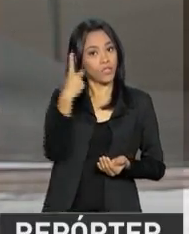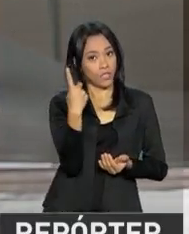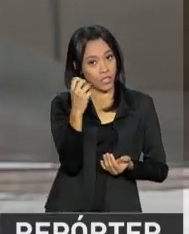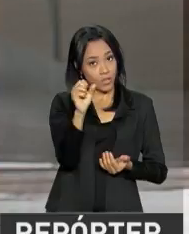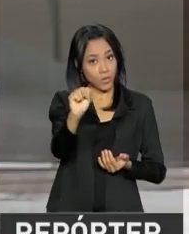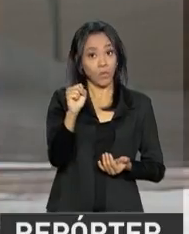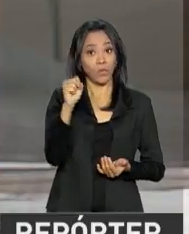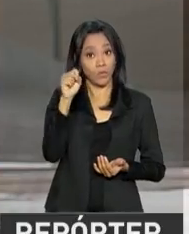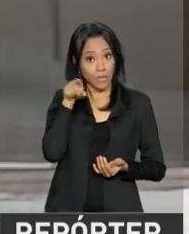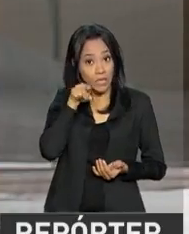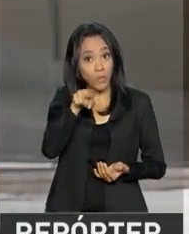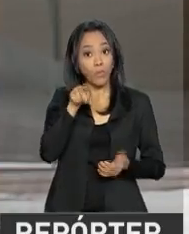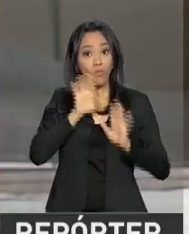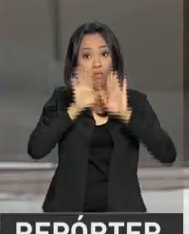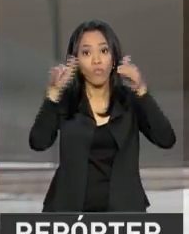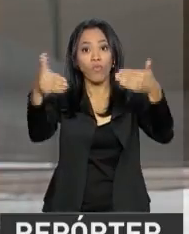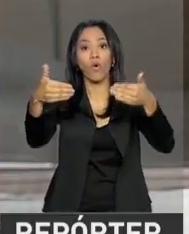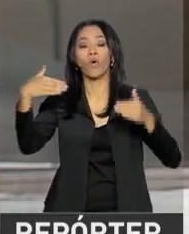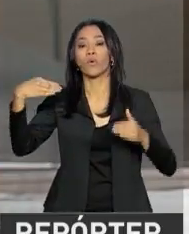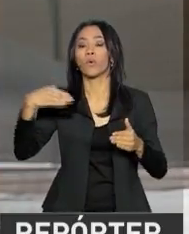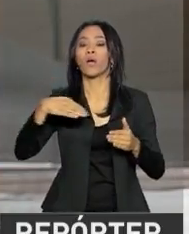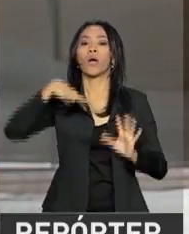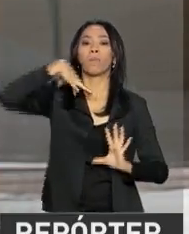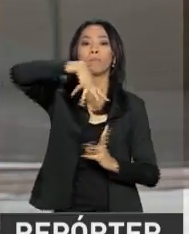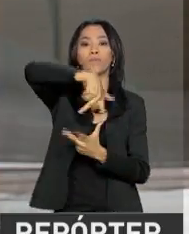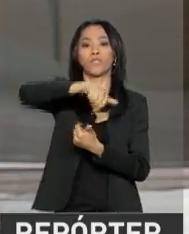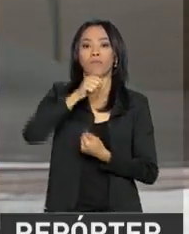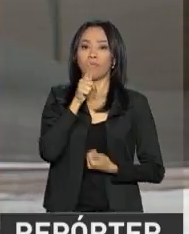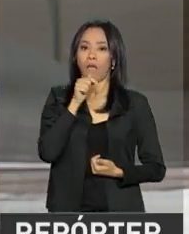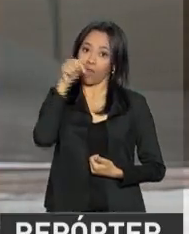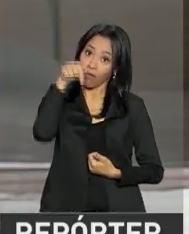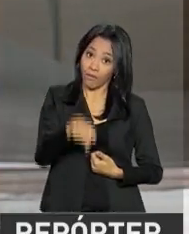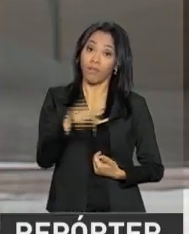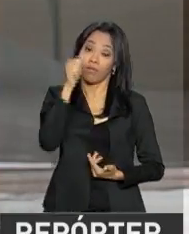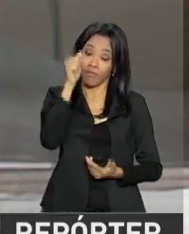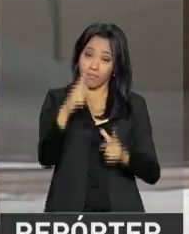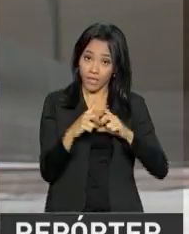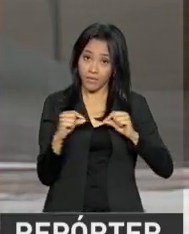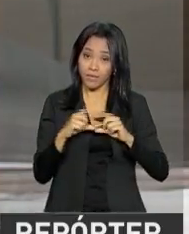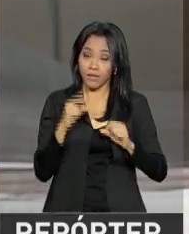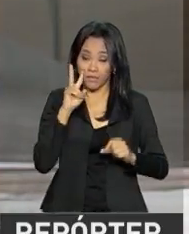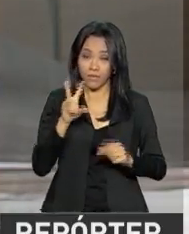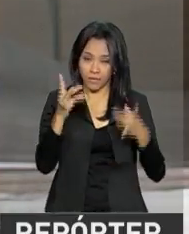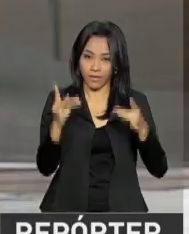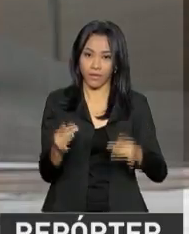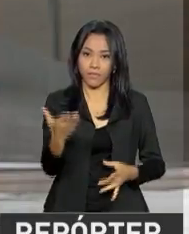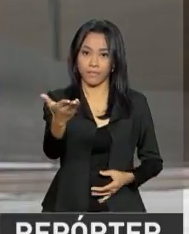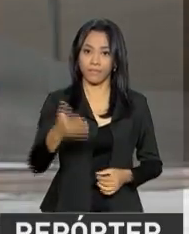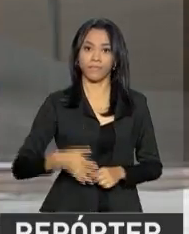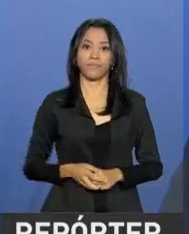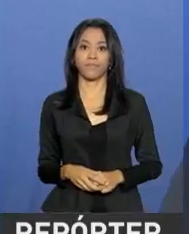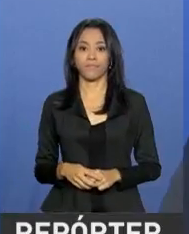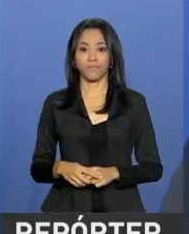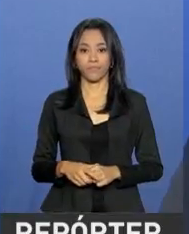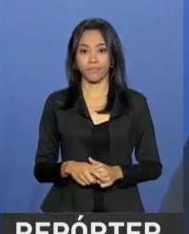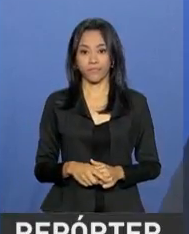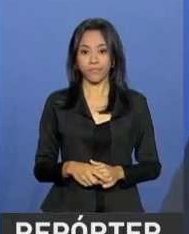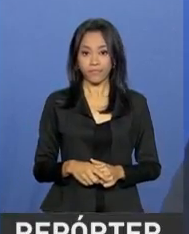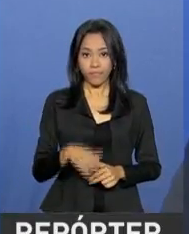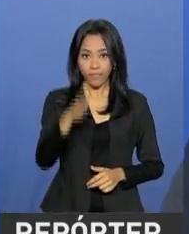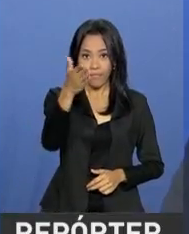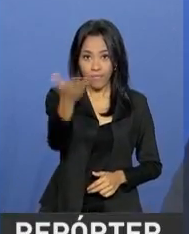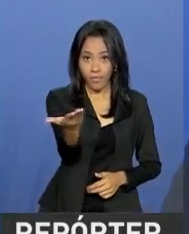fórum mundial da água que ocorre aqui em brasília vamos ver mais detalhes na reportagem o